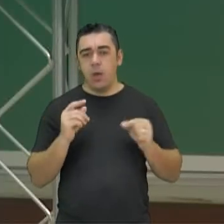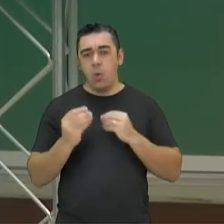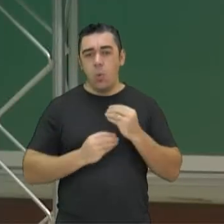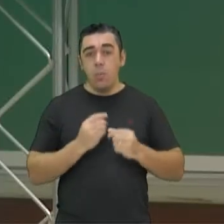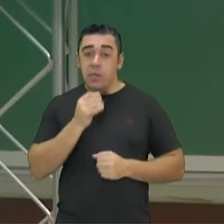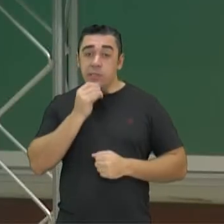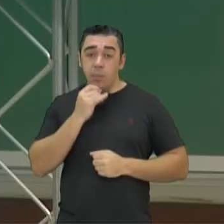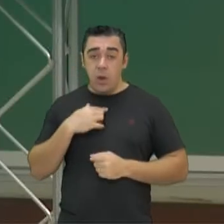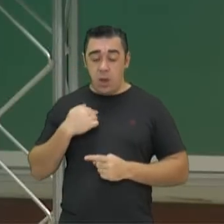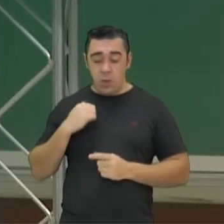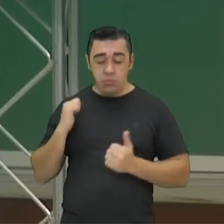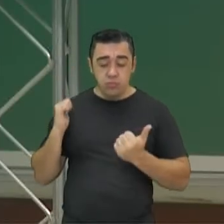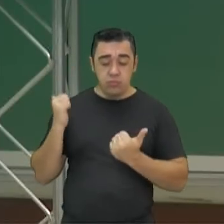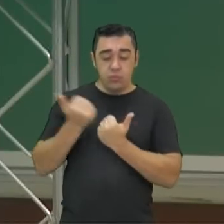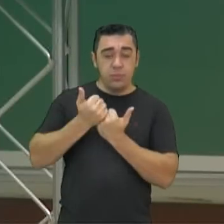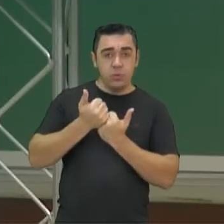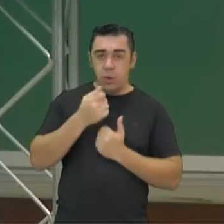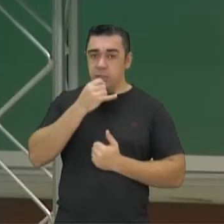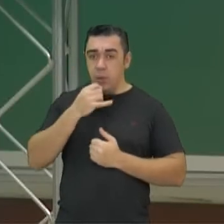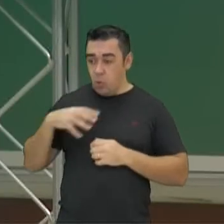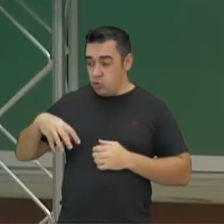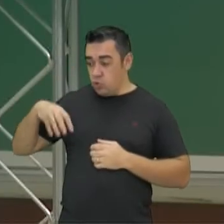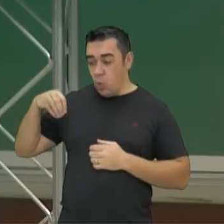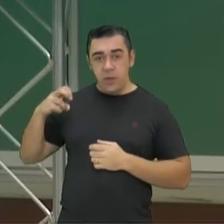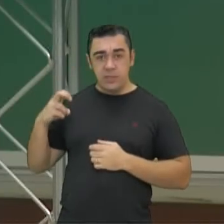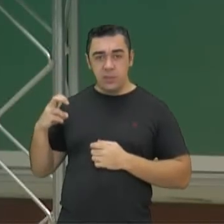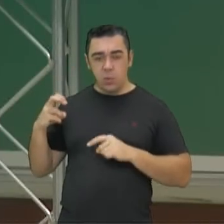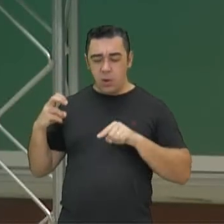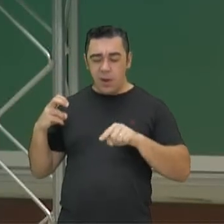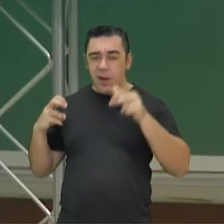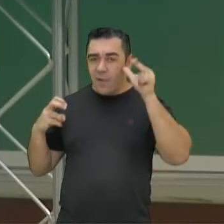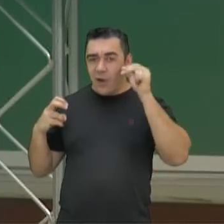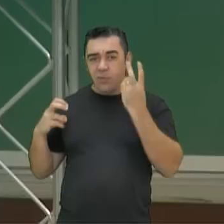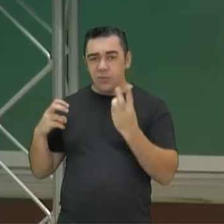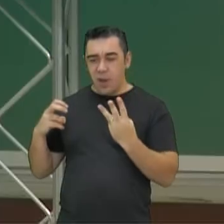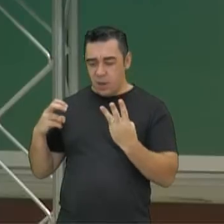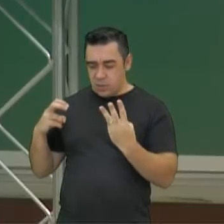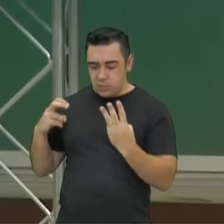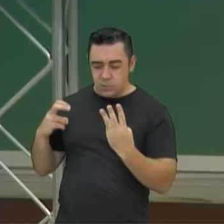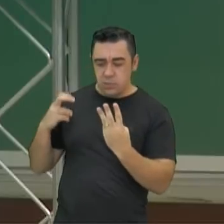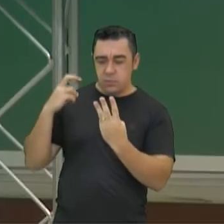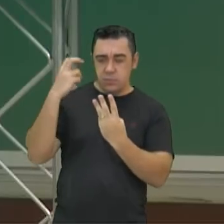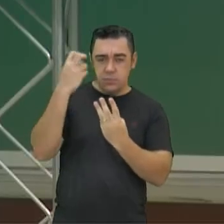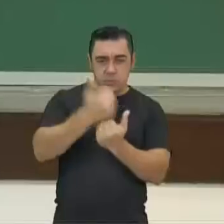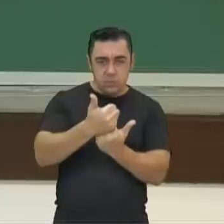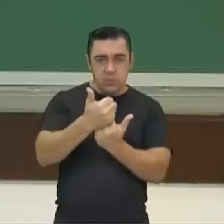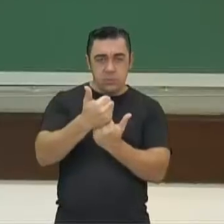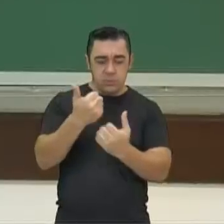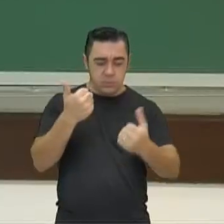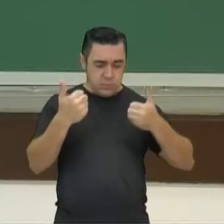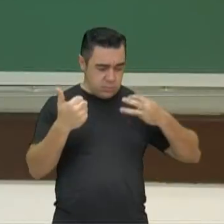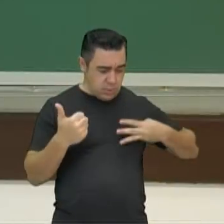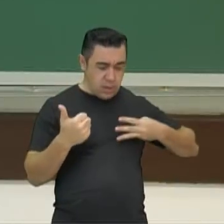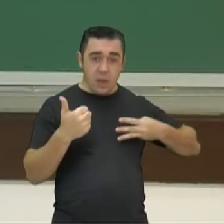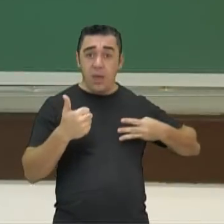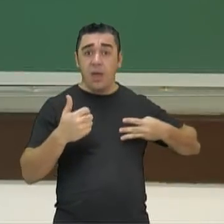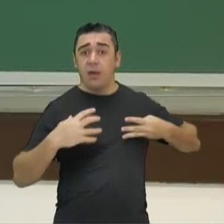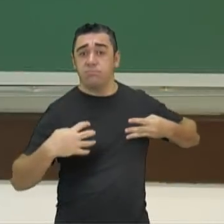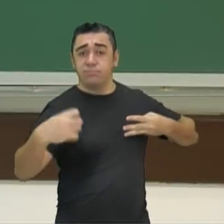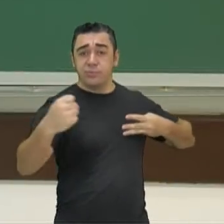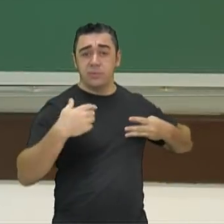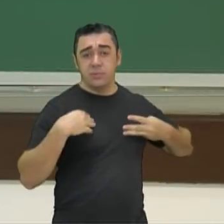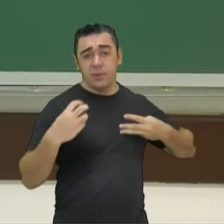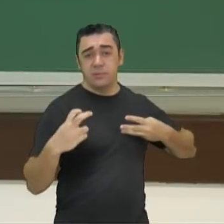vou matar esse peão aqui, eu estou só vendo o peão ali que eu vou matar com um cavalo. Mas eu não estou vendo que eu vou perder o cavalo. Ganhei um peão de 1 ponto e perdi um cavalo